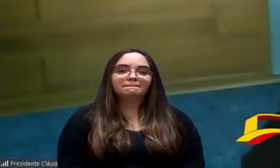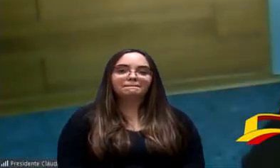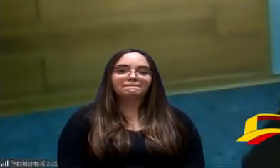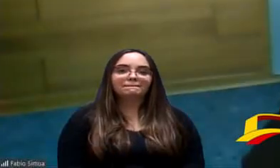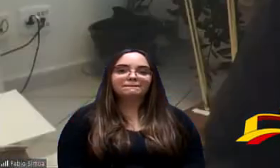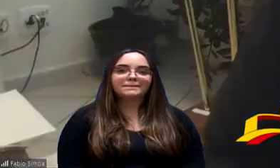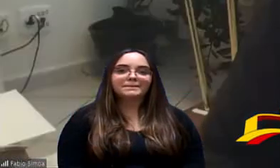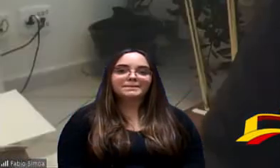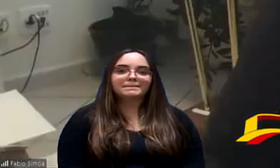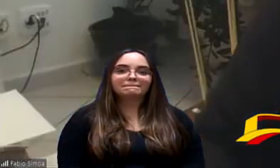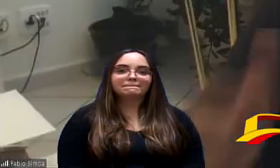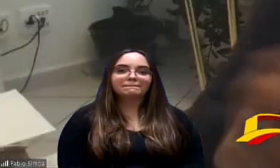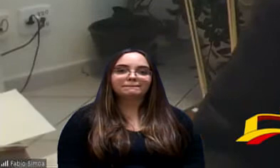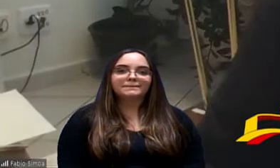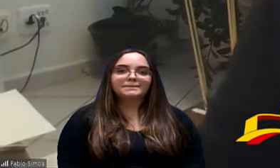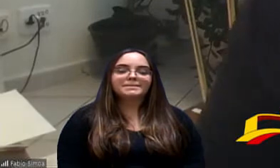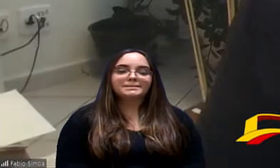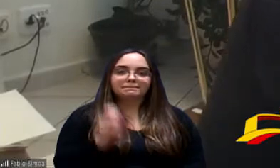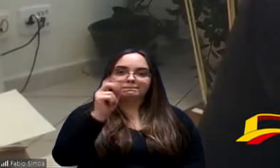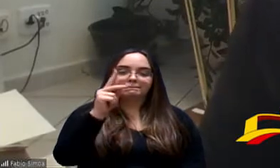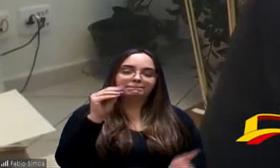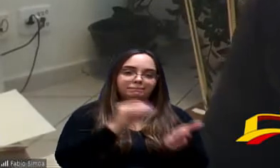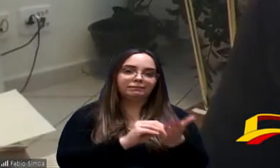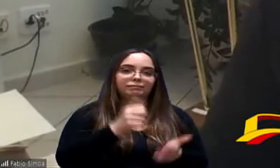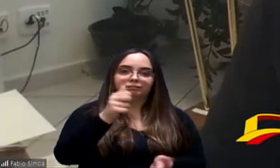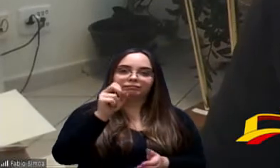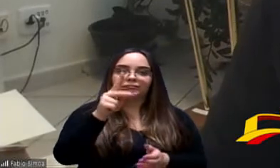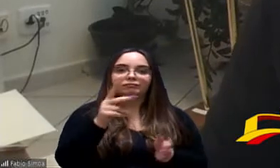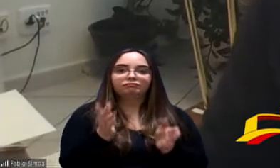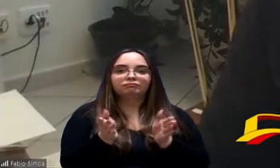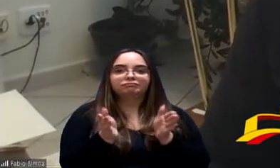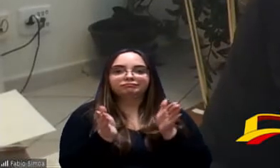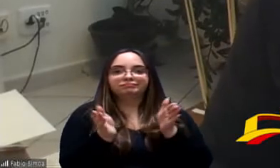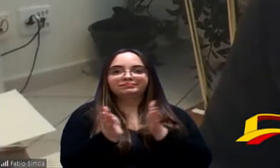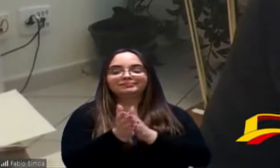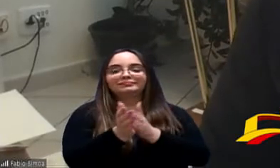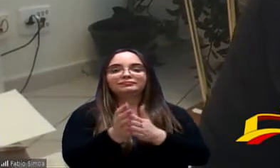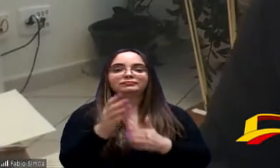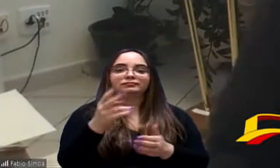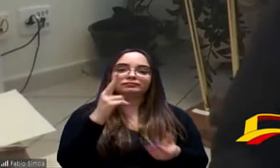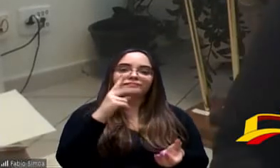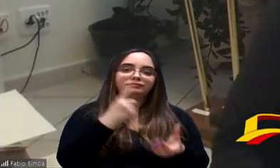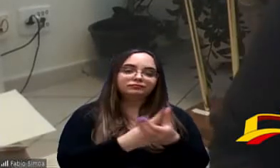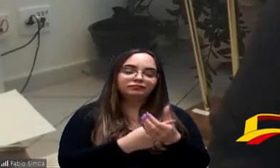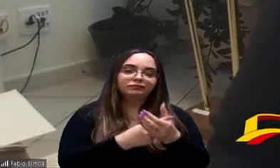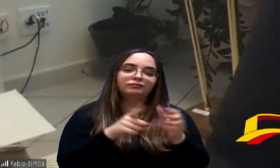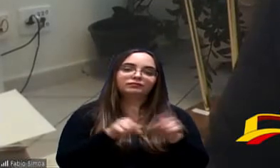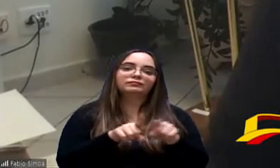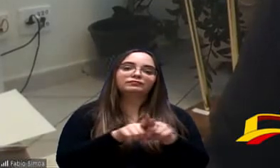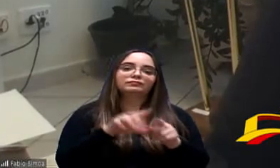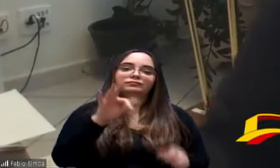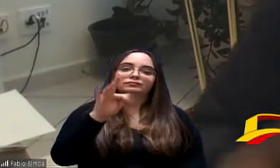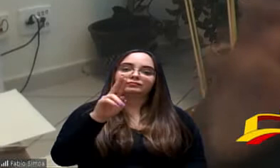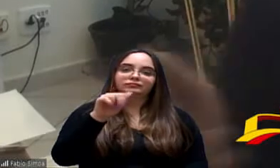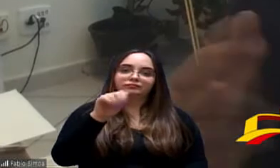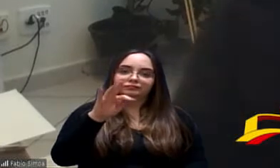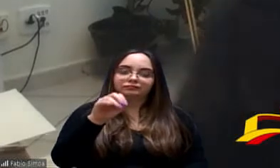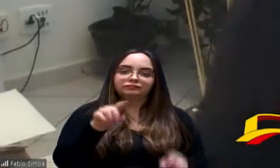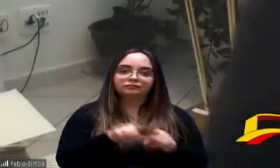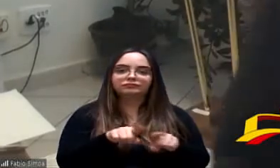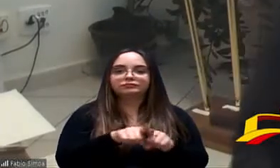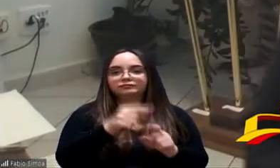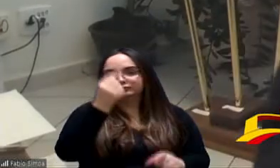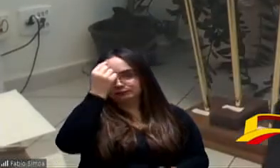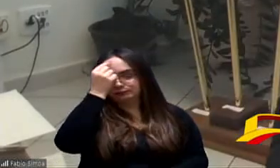1569. Isso, 2021. Mais uma vez, parabenizar aí o vereador Vitão, vereador Fausto, vereador Ítalo também, que estão com